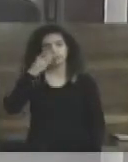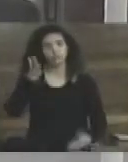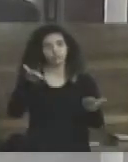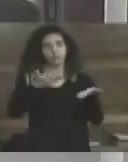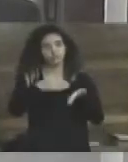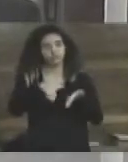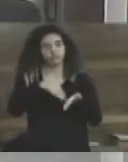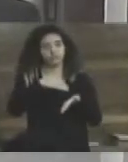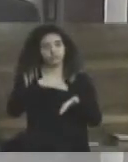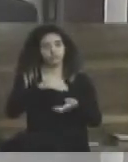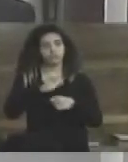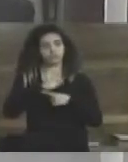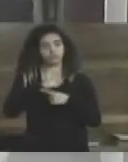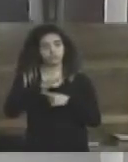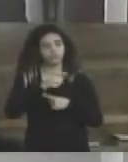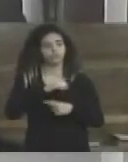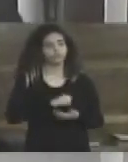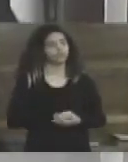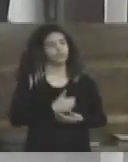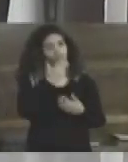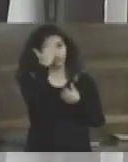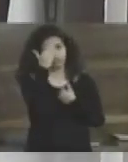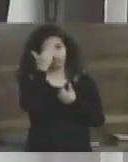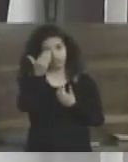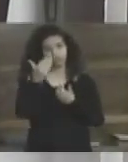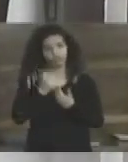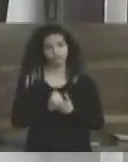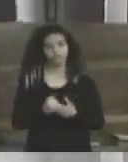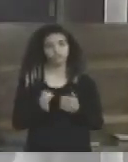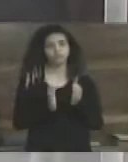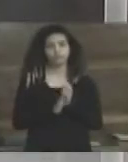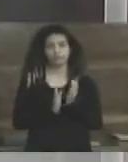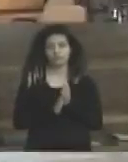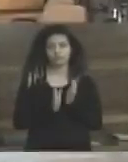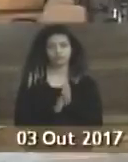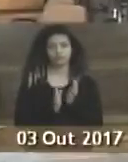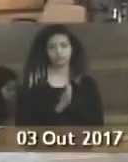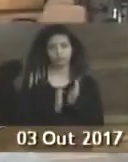estadual, e conto com vocês. Muito obrigado para todos.